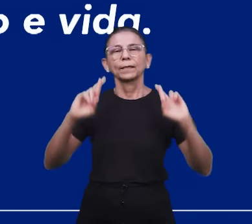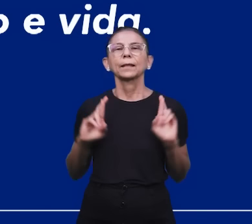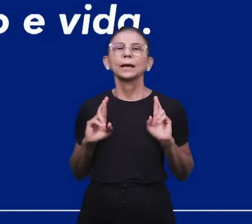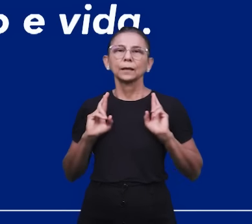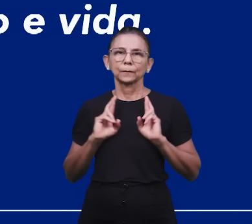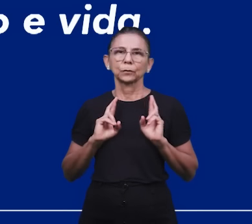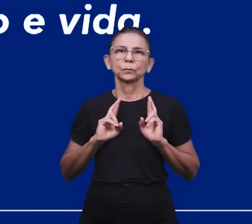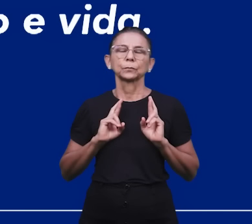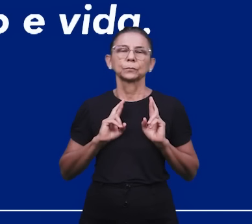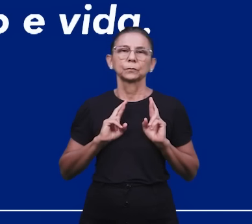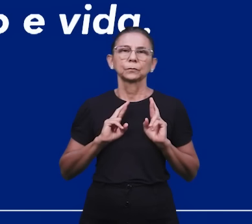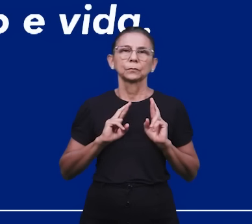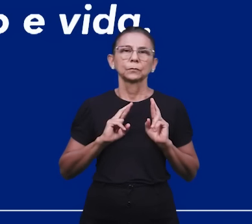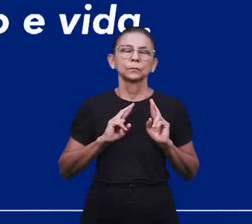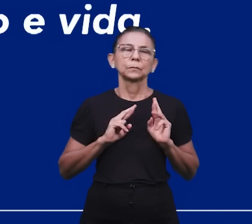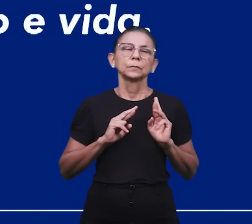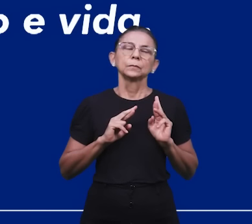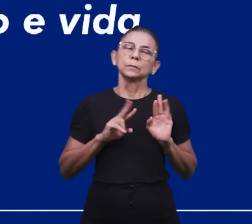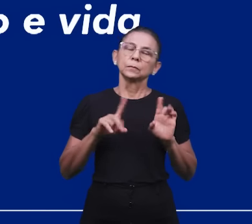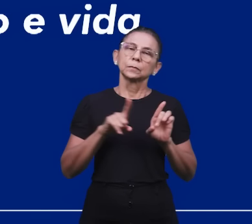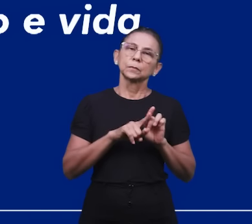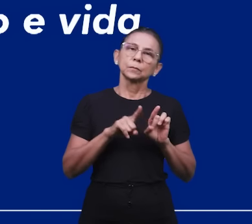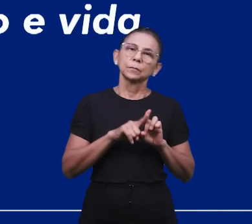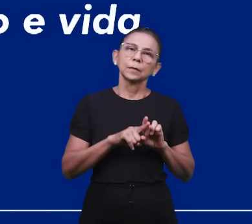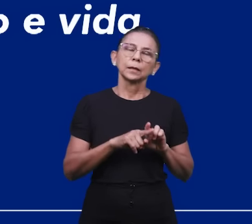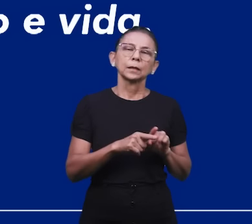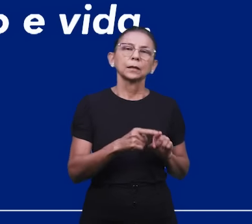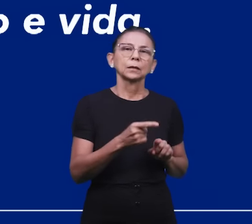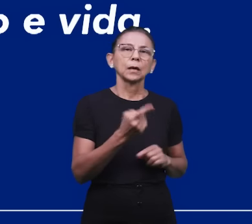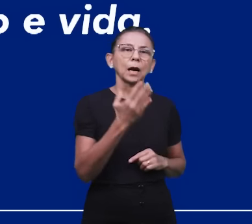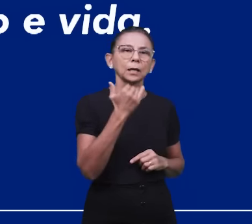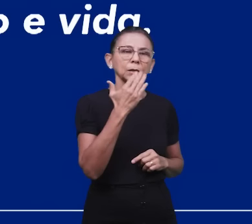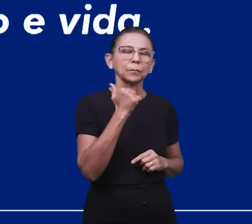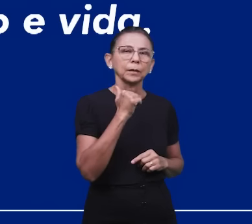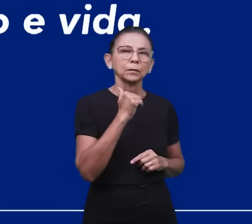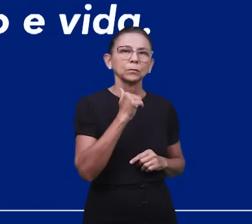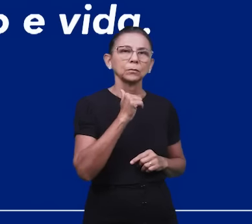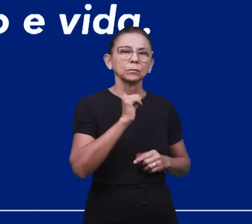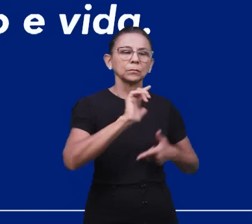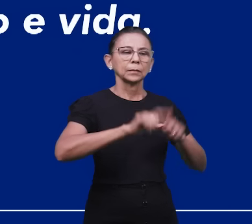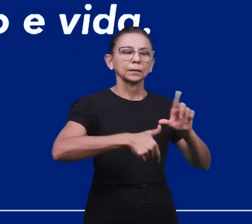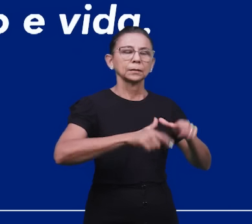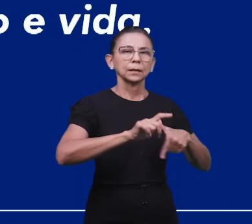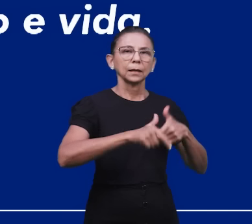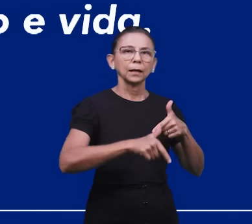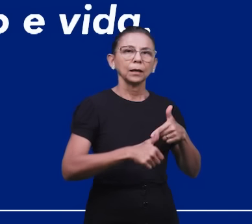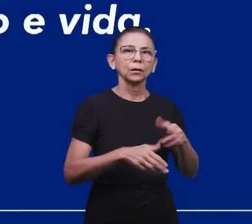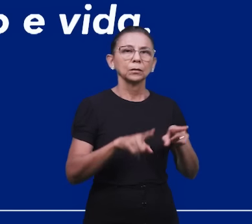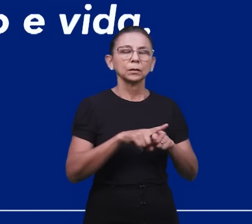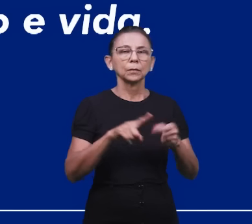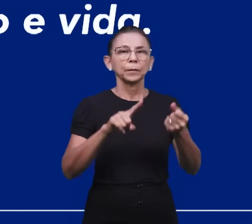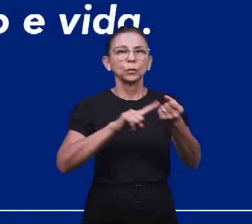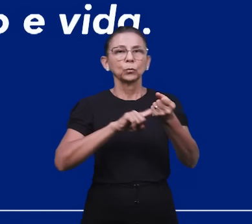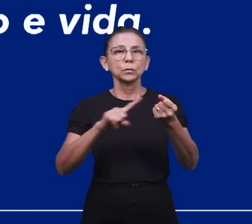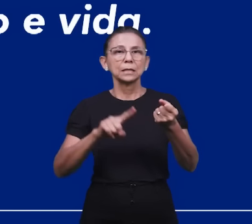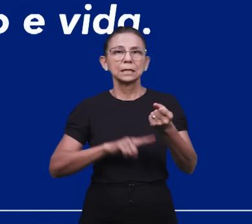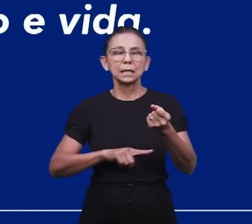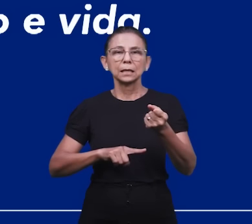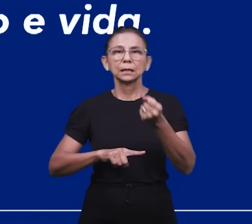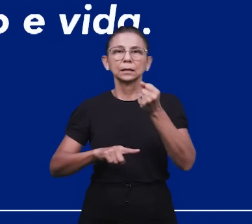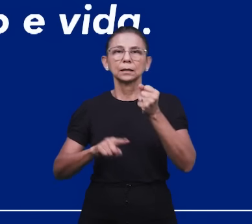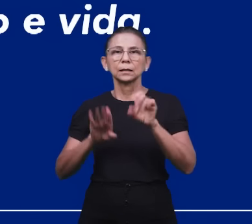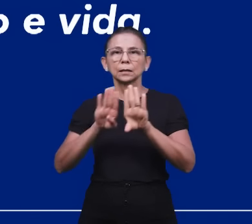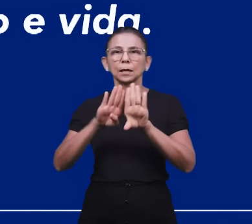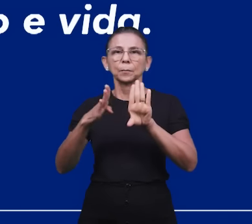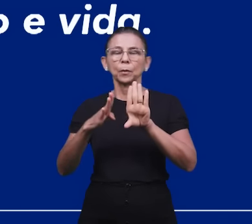foi e sustento na saída do povo de Israel do Egito o sangue do cordeiro nas ombreiras e Vegas das portas